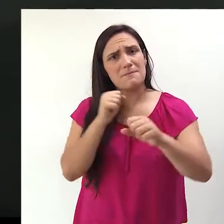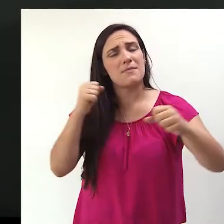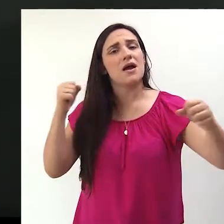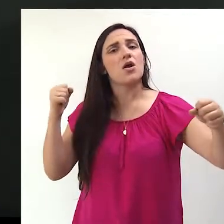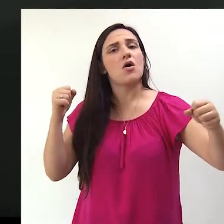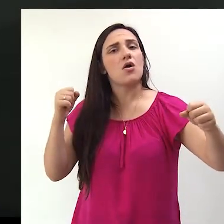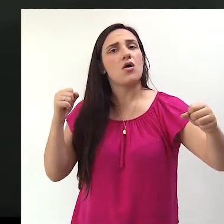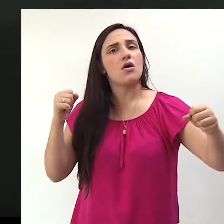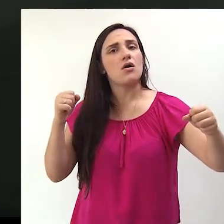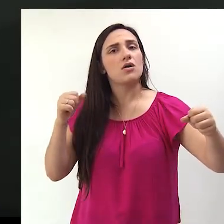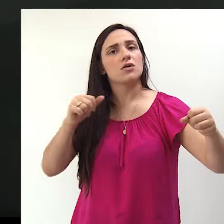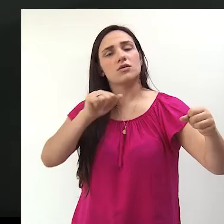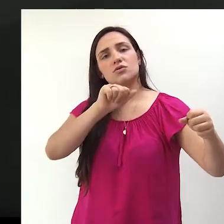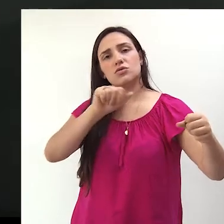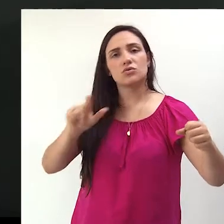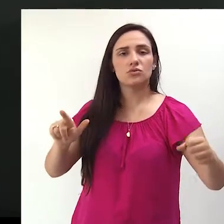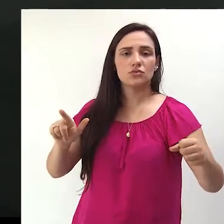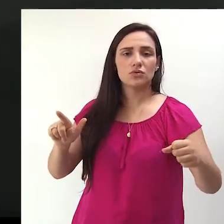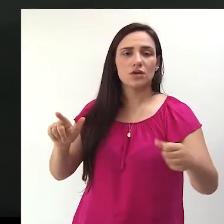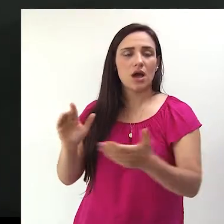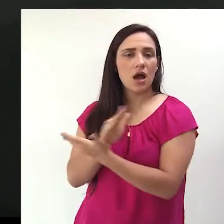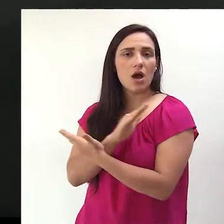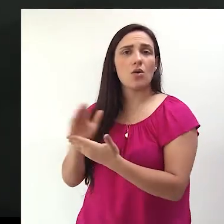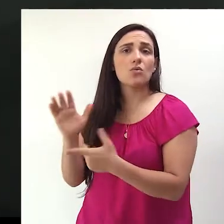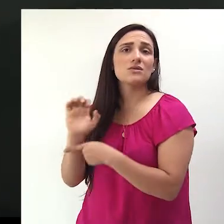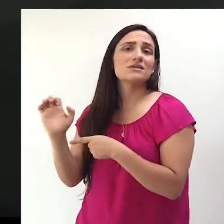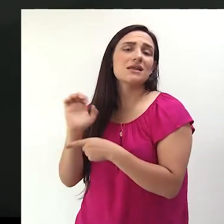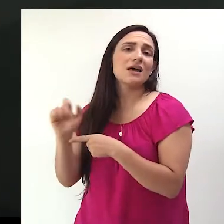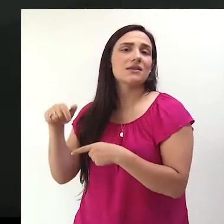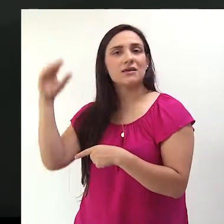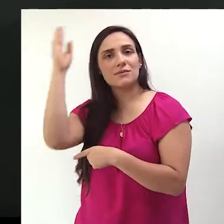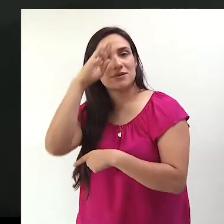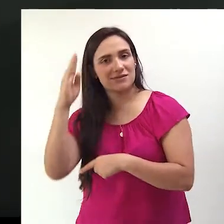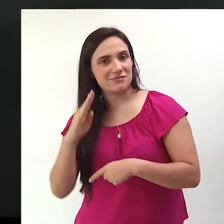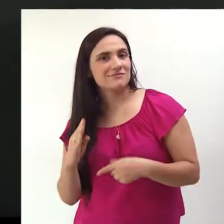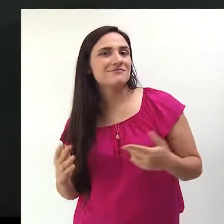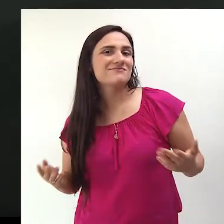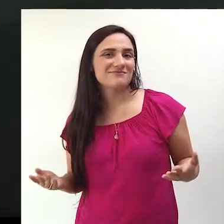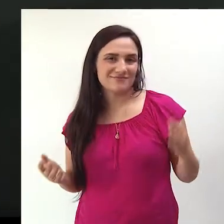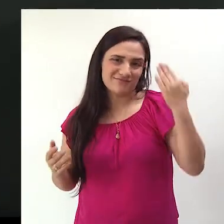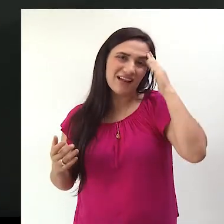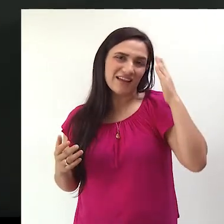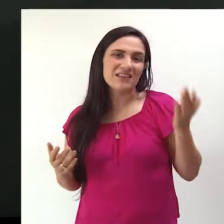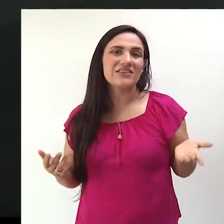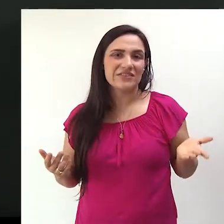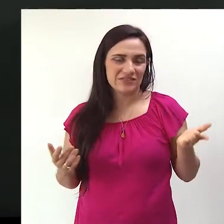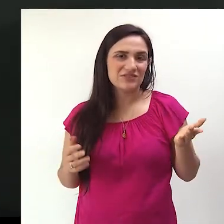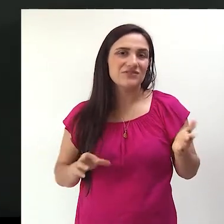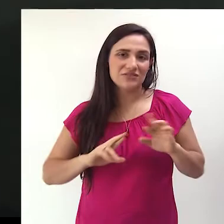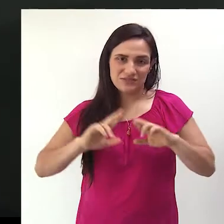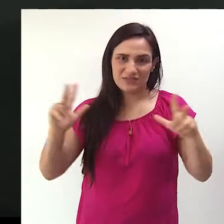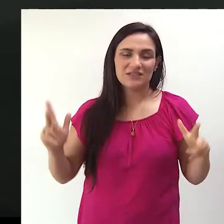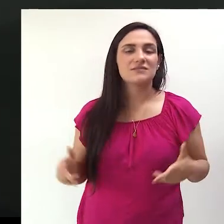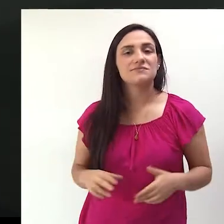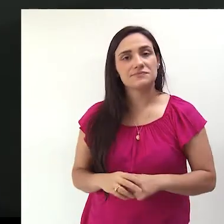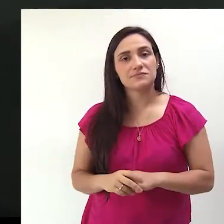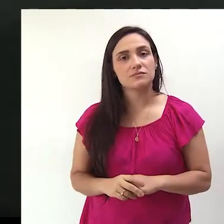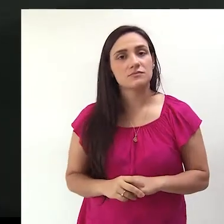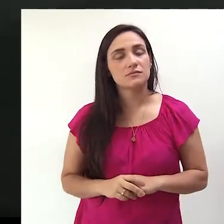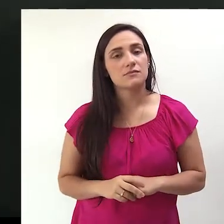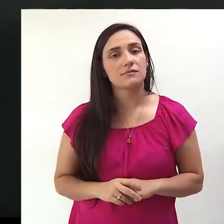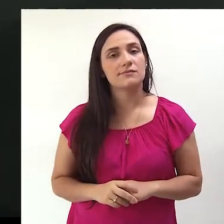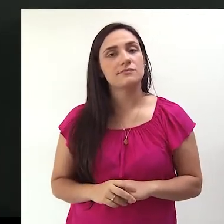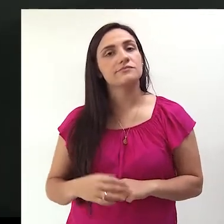5 estados brasileiros, né? Então, é todo esse contexto que a gente entende a realidade do produtor. Mas o que a gente